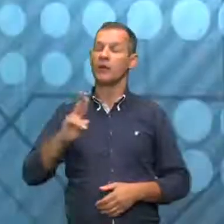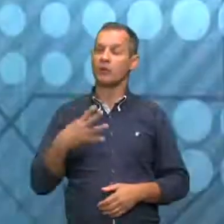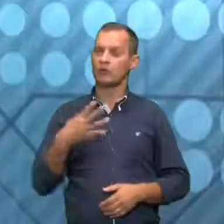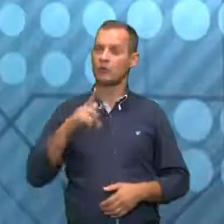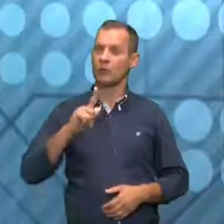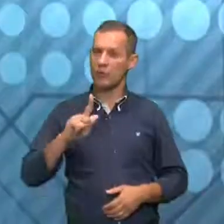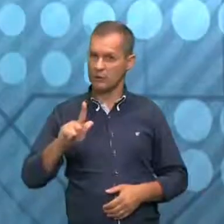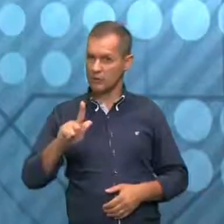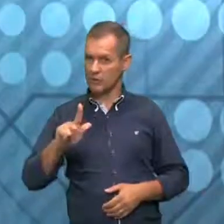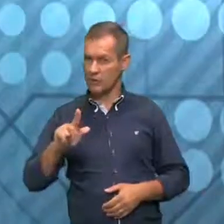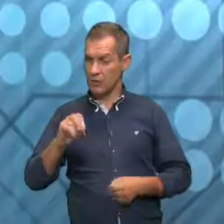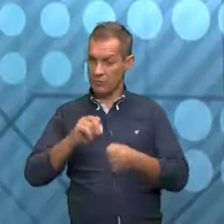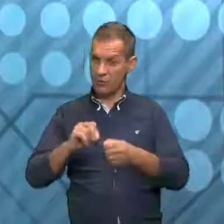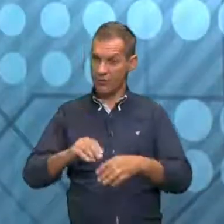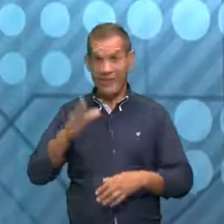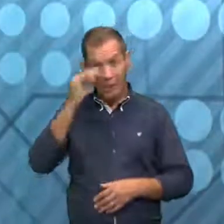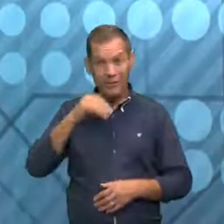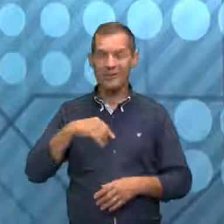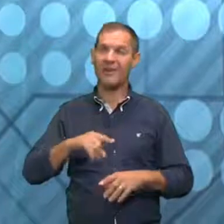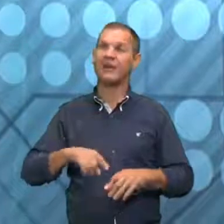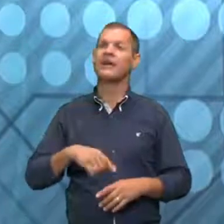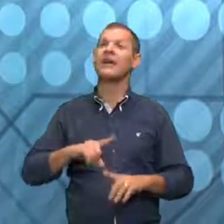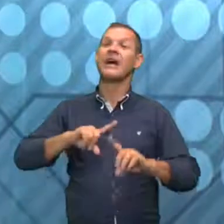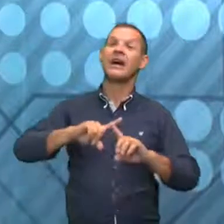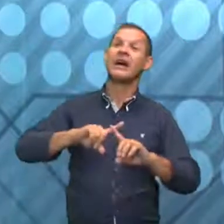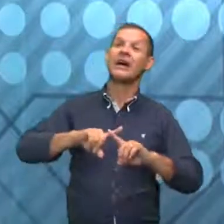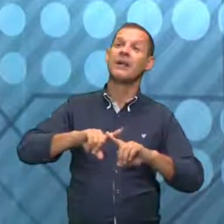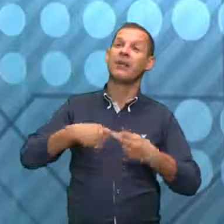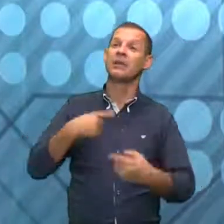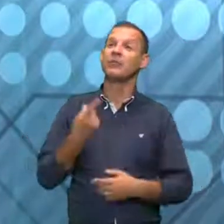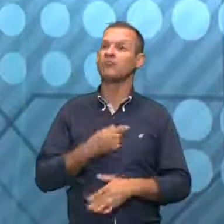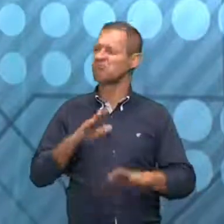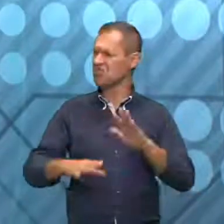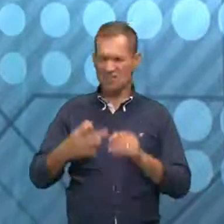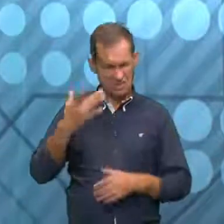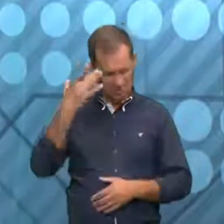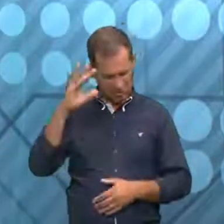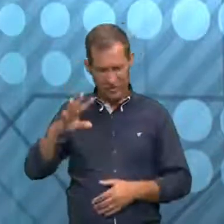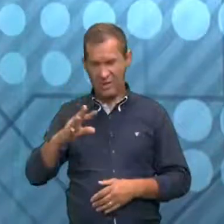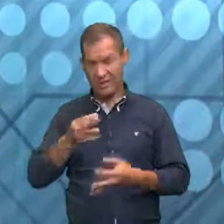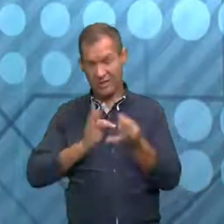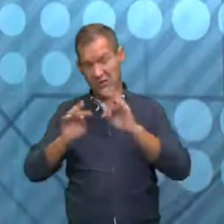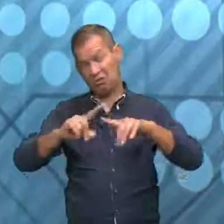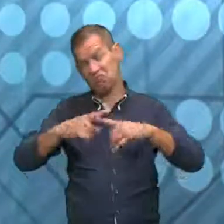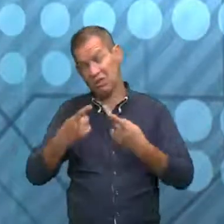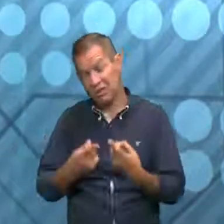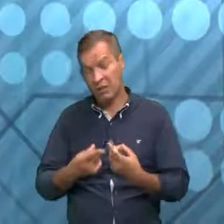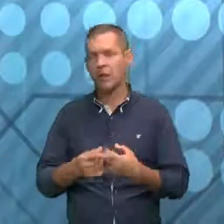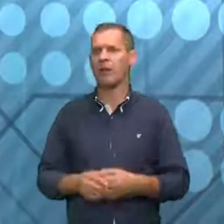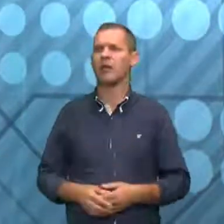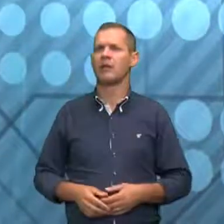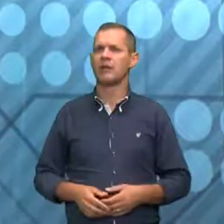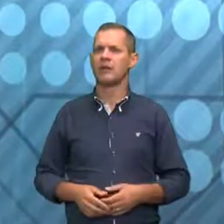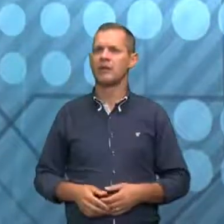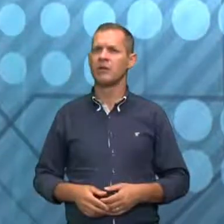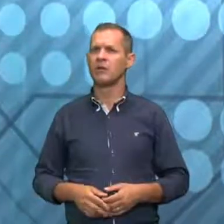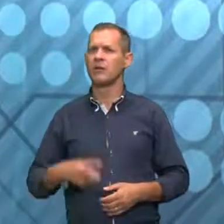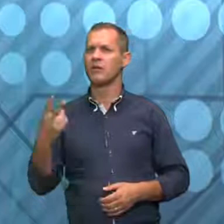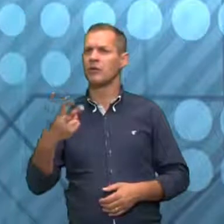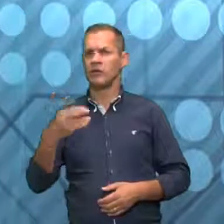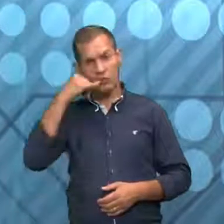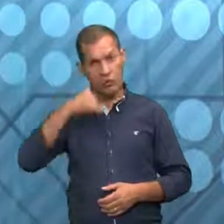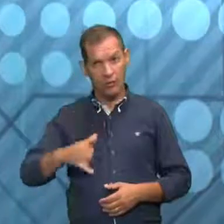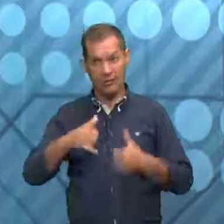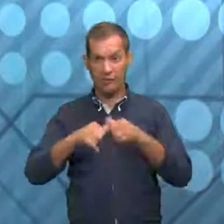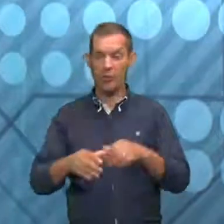essa transmissão. Então é só uma curiosidade, porque às vezes a gente não sabe que tem essa tecnologia. E se ponta a ponta, se os dois